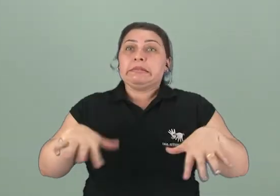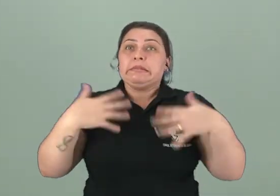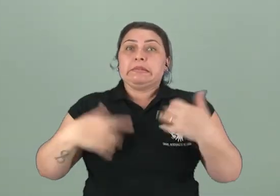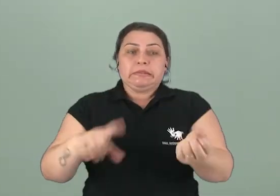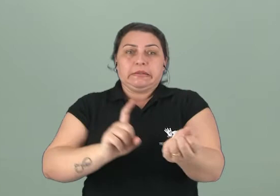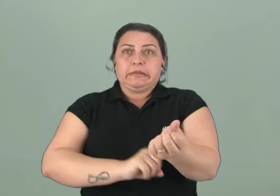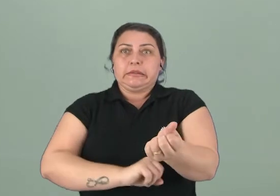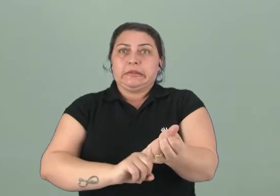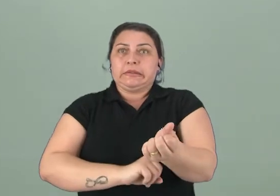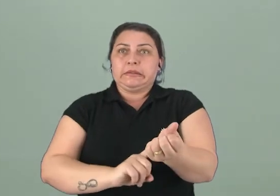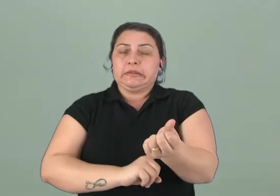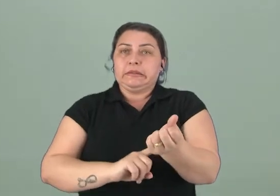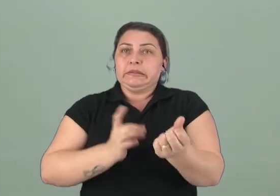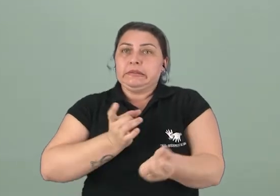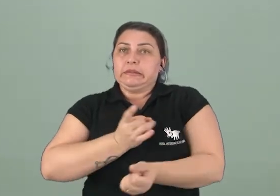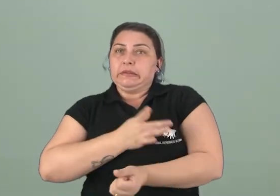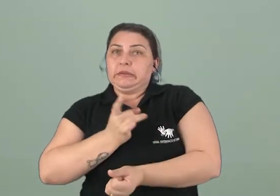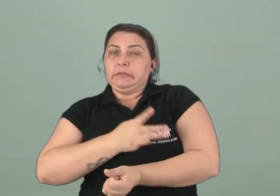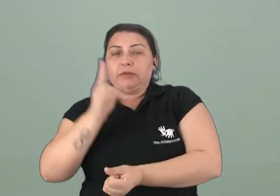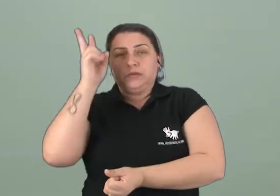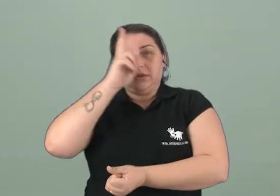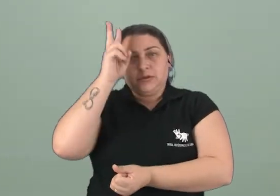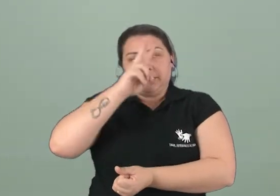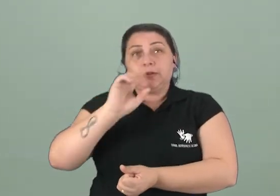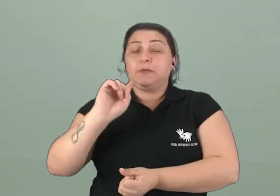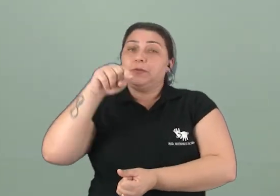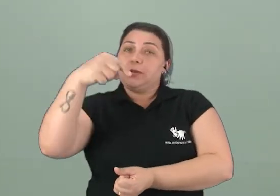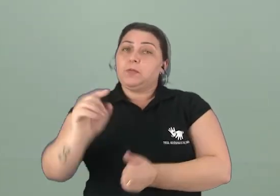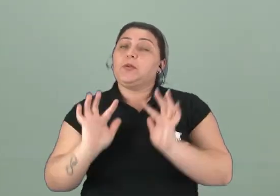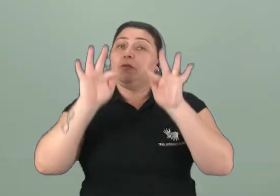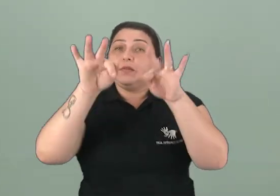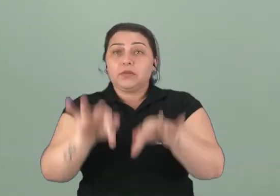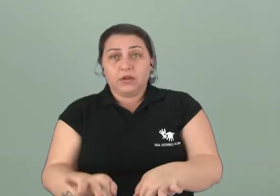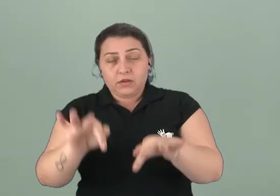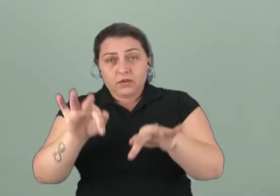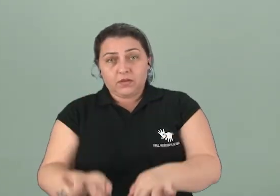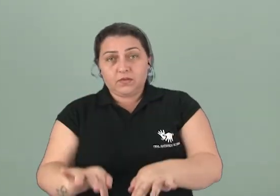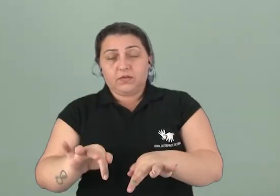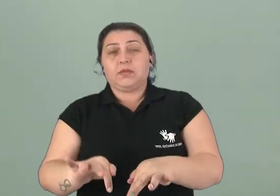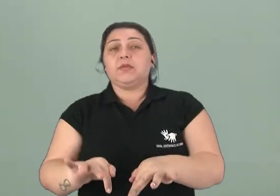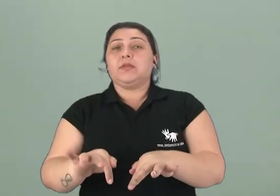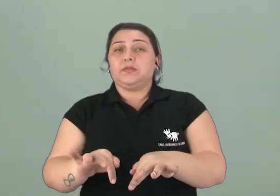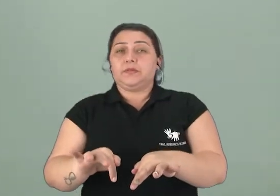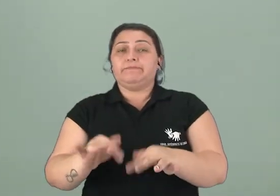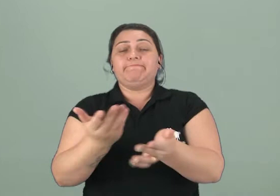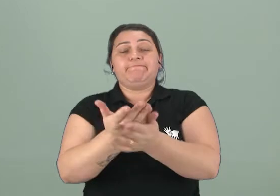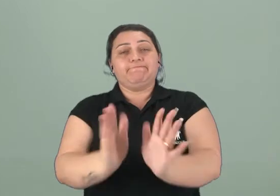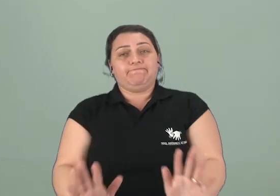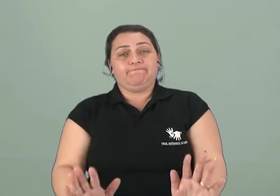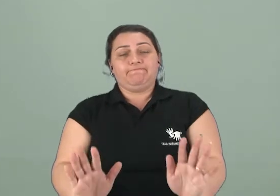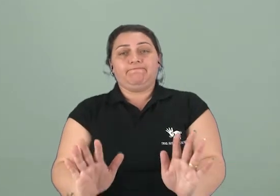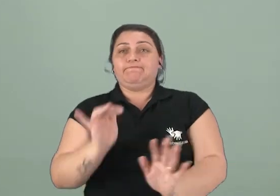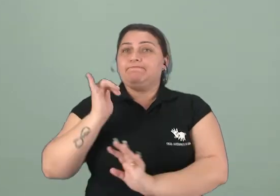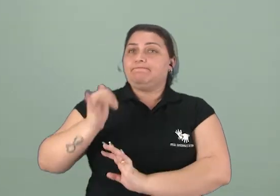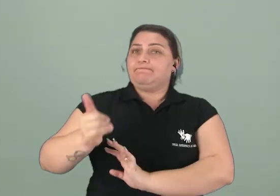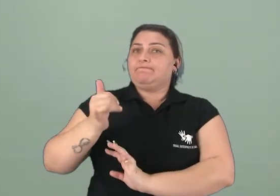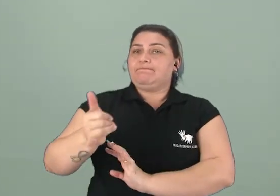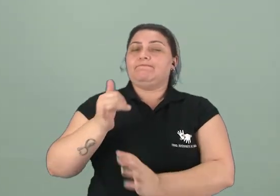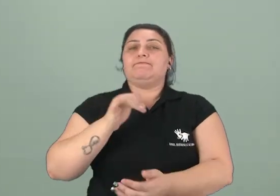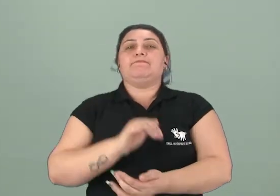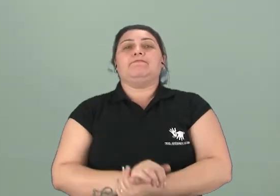um momento de maior tensão da história. E depois o desfecho, onde se encerra a história, o final da narrativa